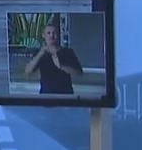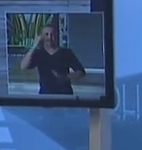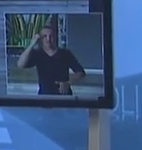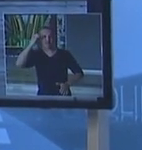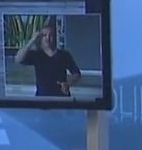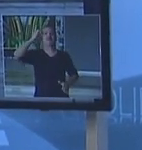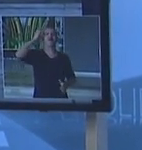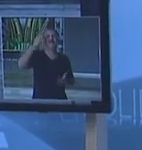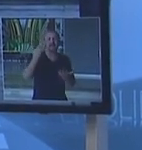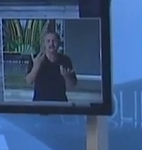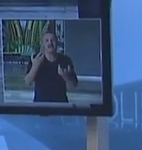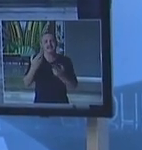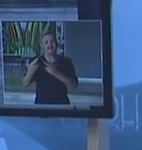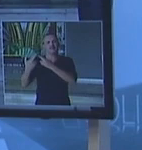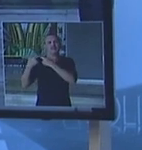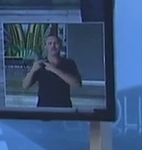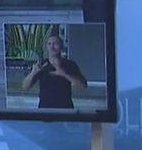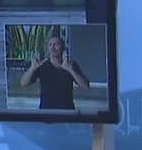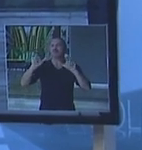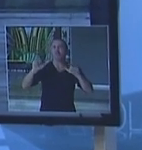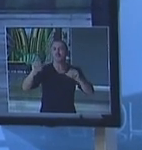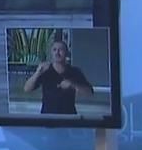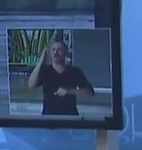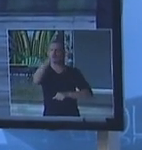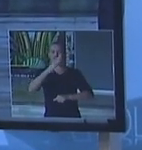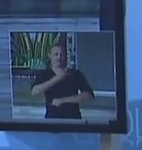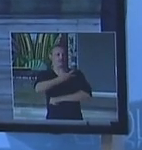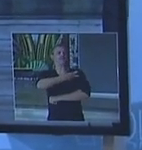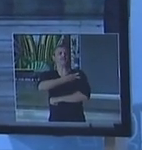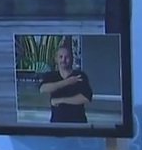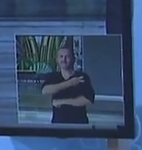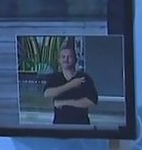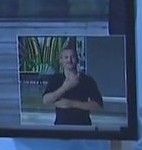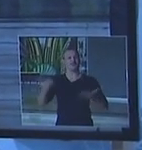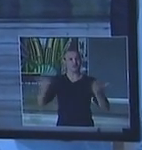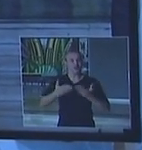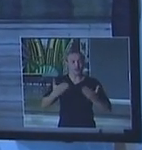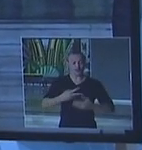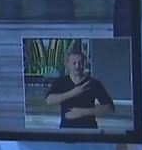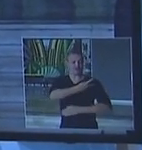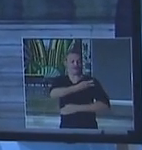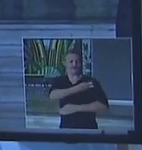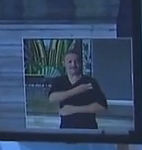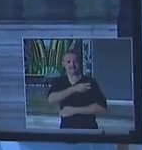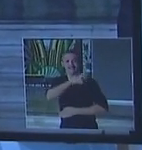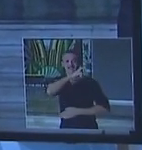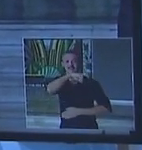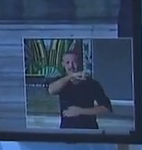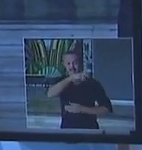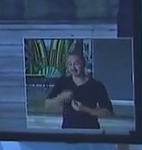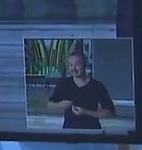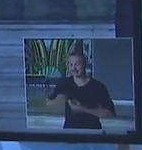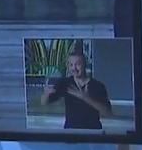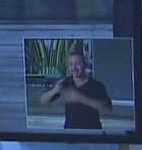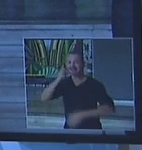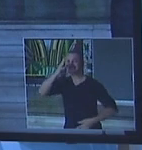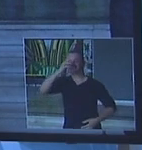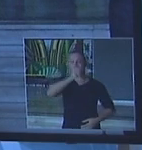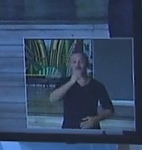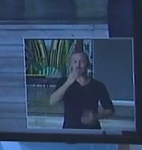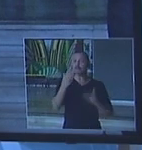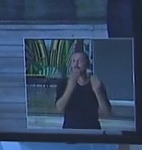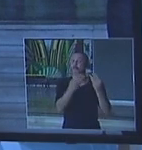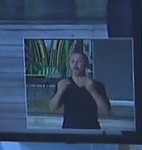Noticidade. A informação que chega aqui, 3 milhões e 300